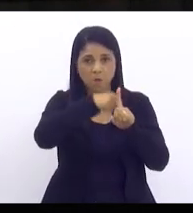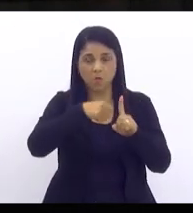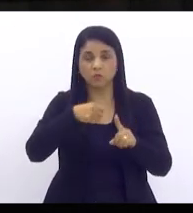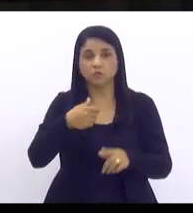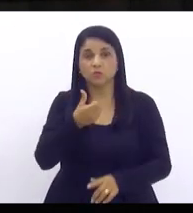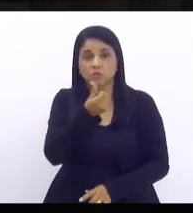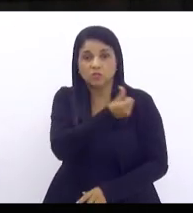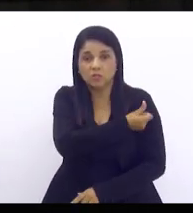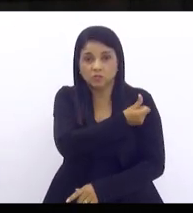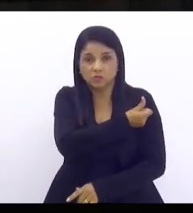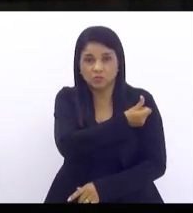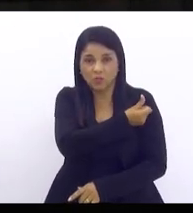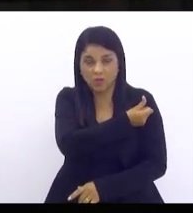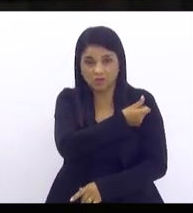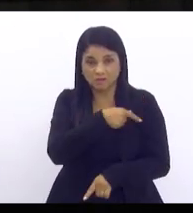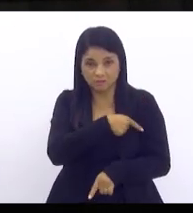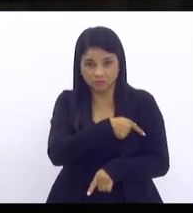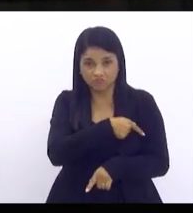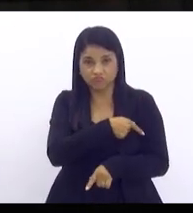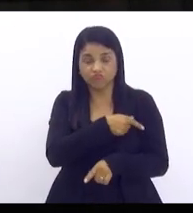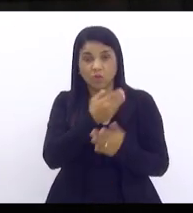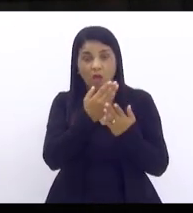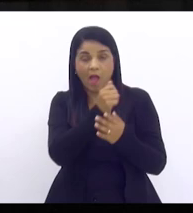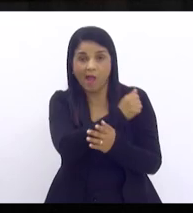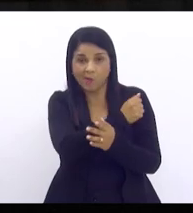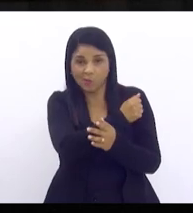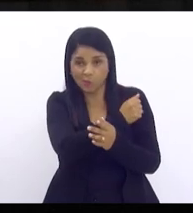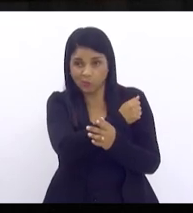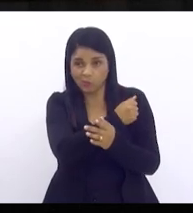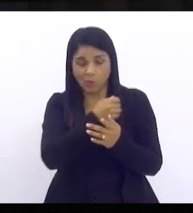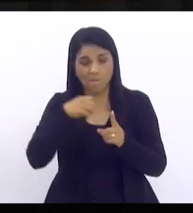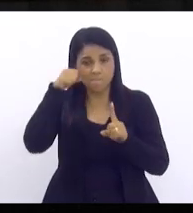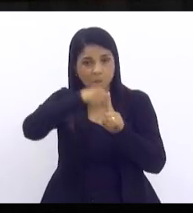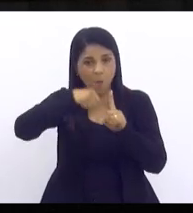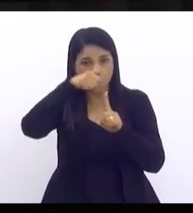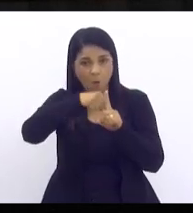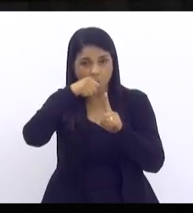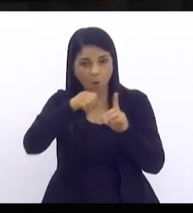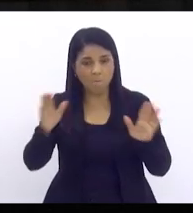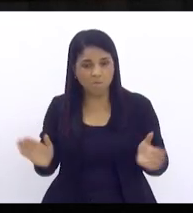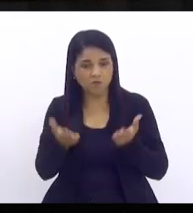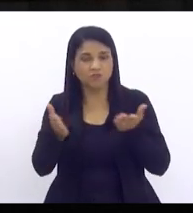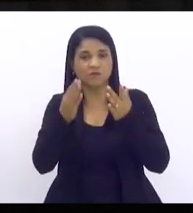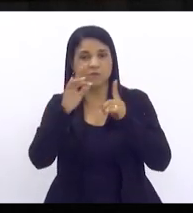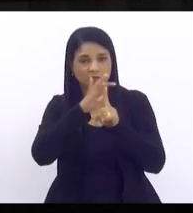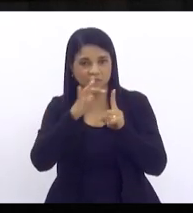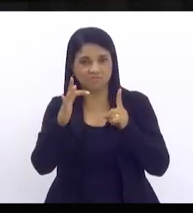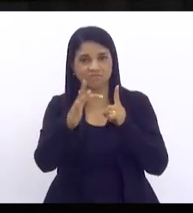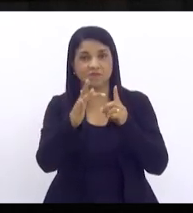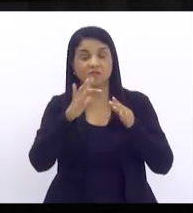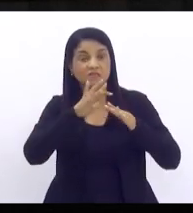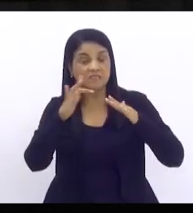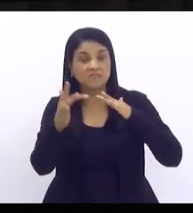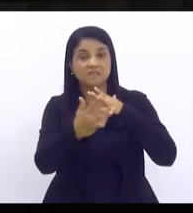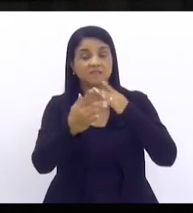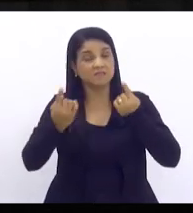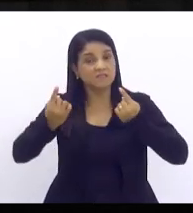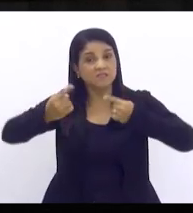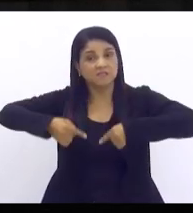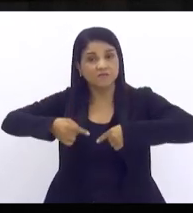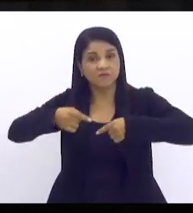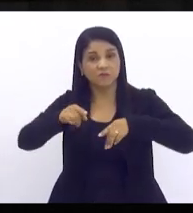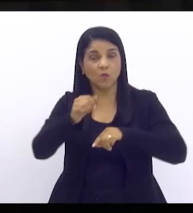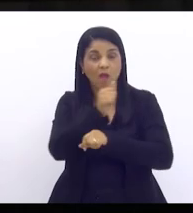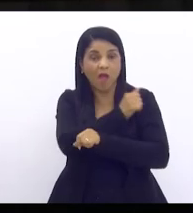fundamental, motivada por um desafio das redes sociais. O cúmulo,